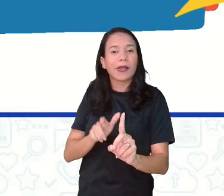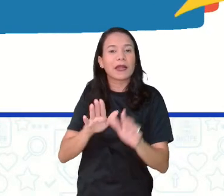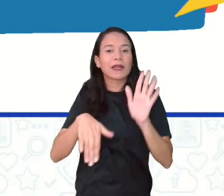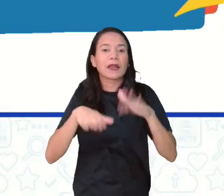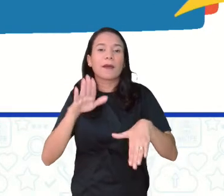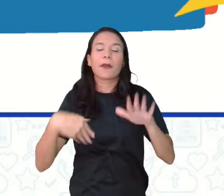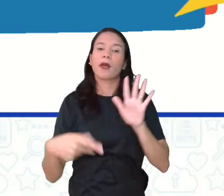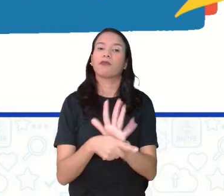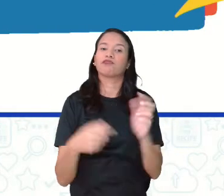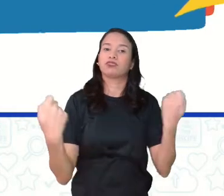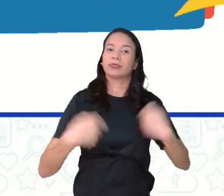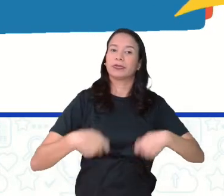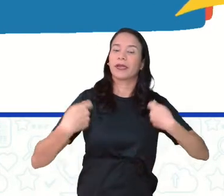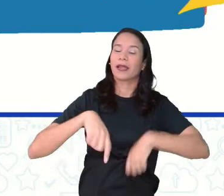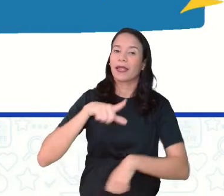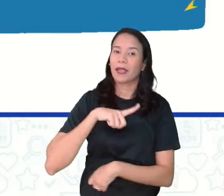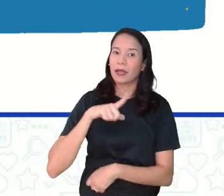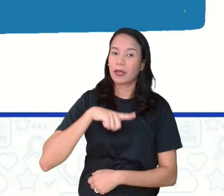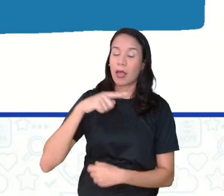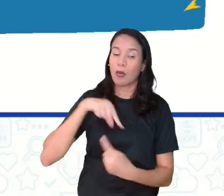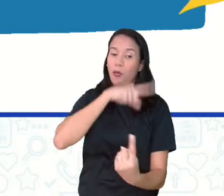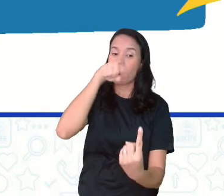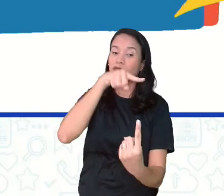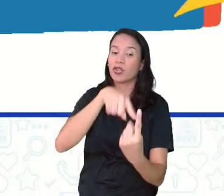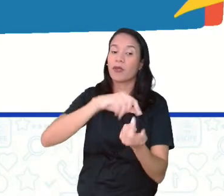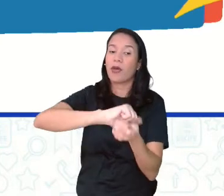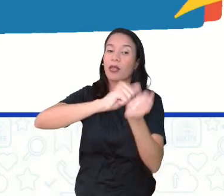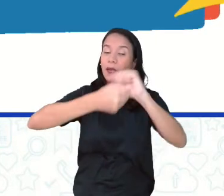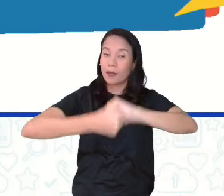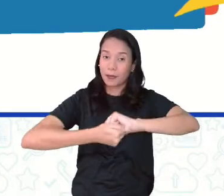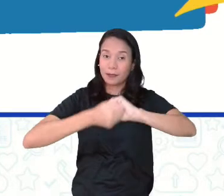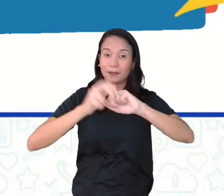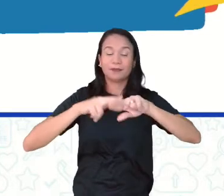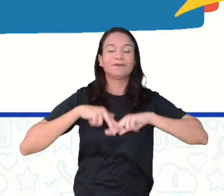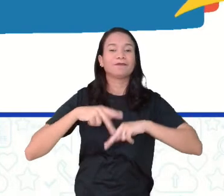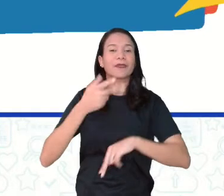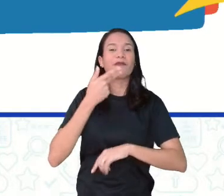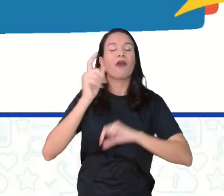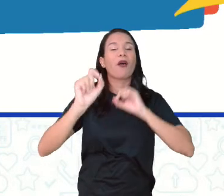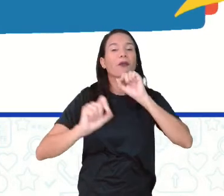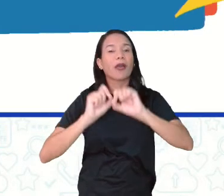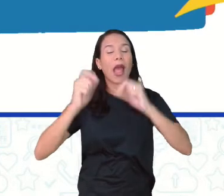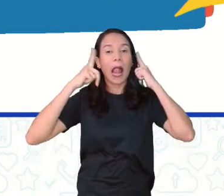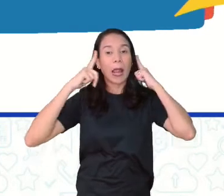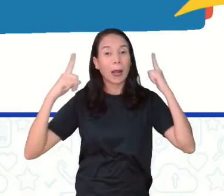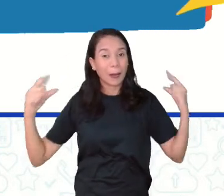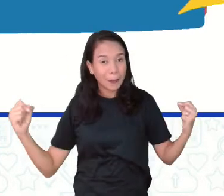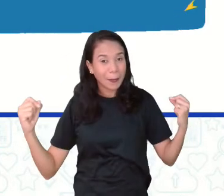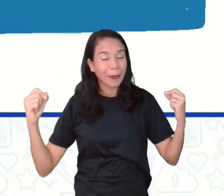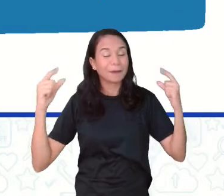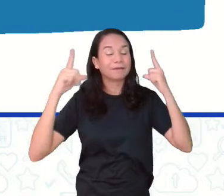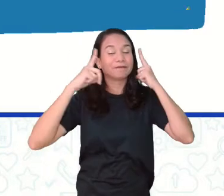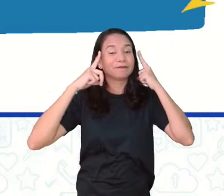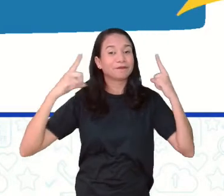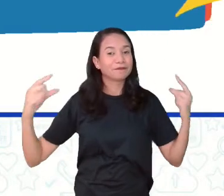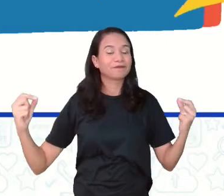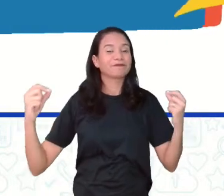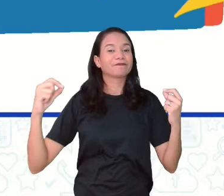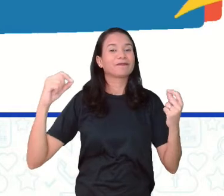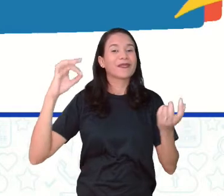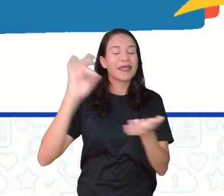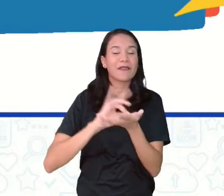acordo com suas necessidades, visando uma adaptação. Então, o que eu tenho a dizer a respeito de Lamarck é que